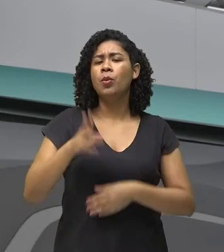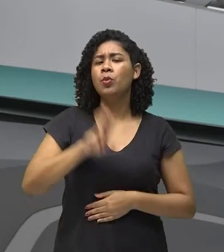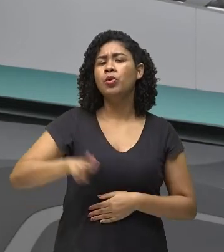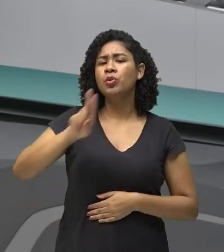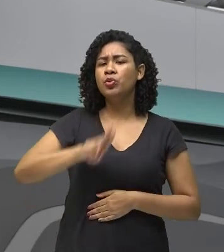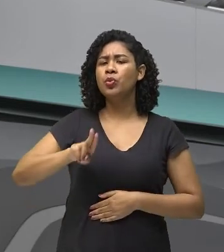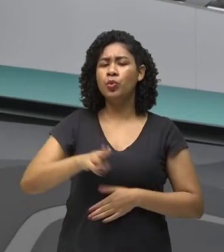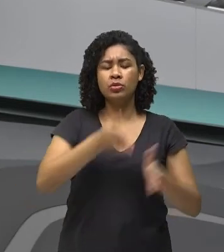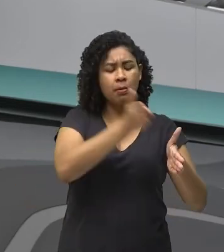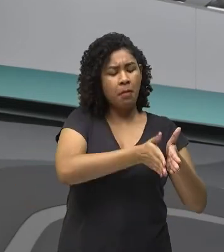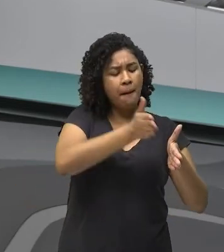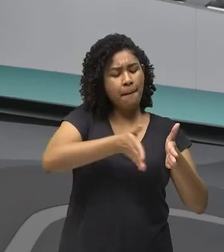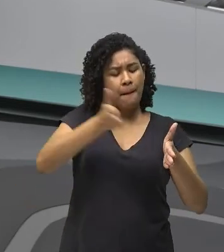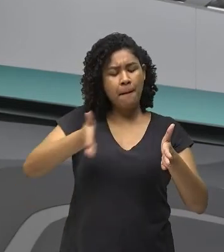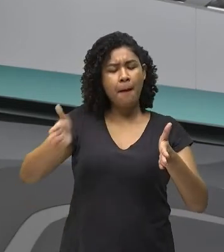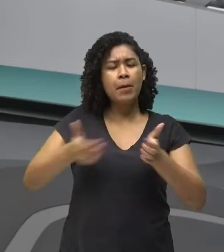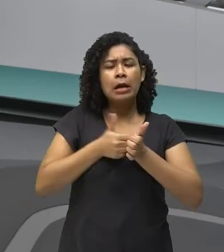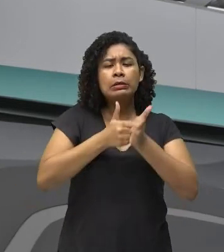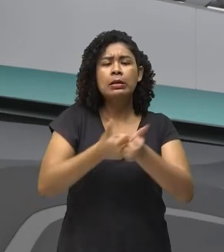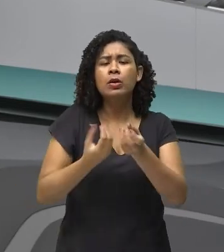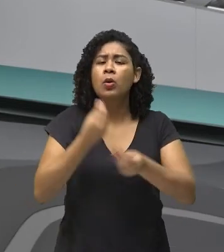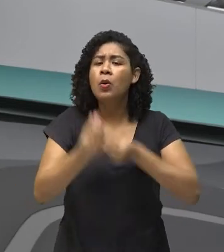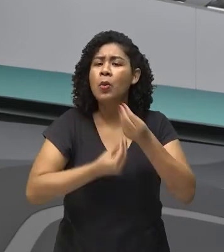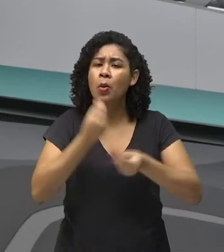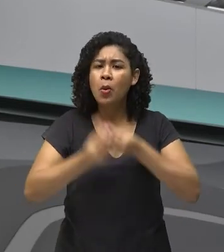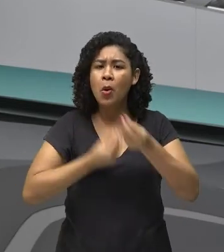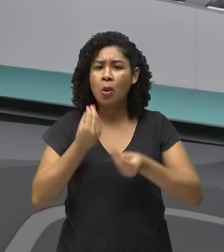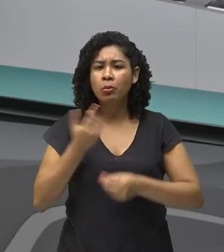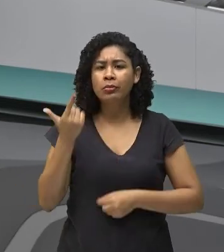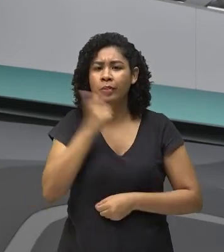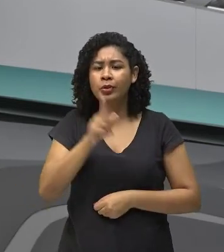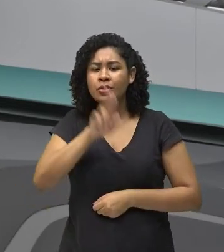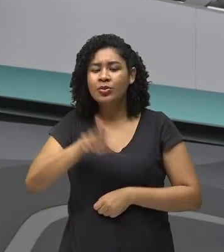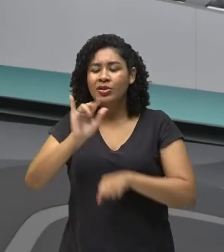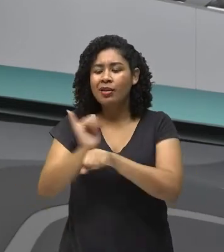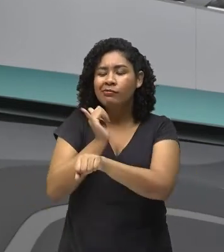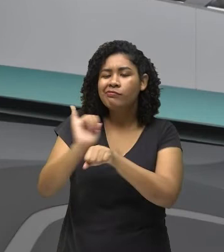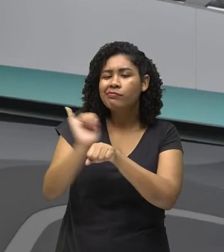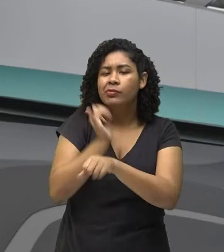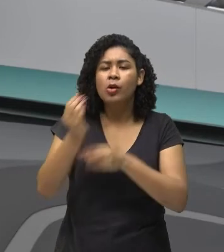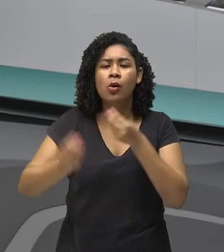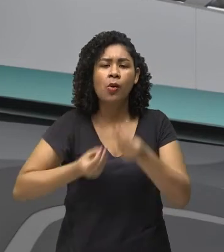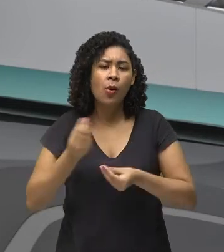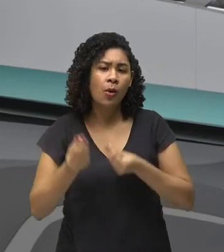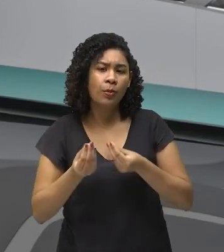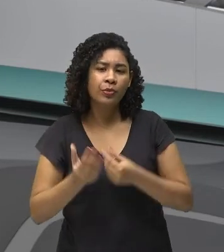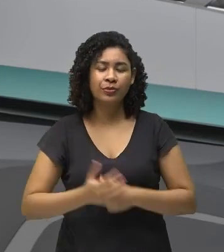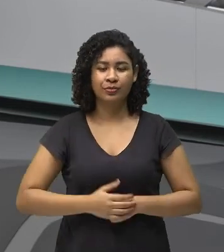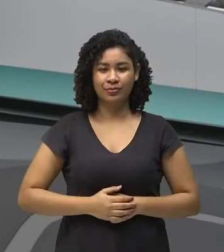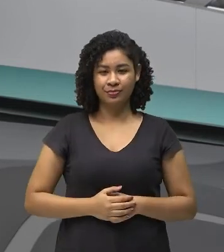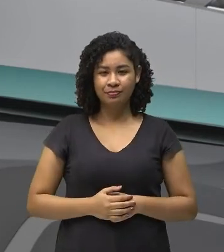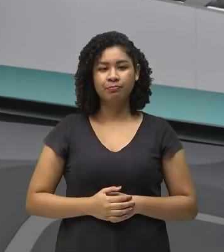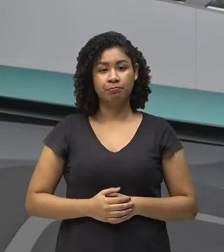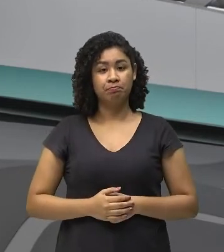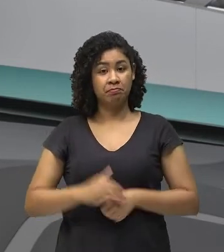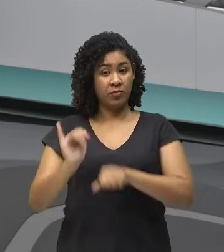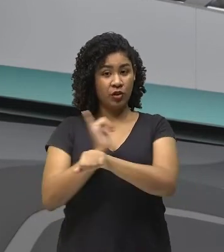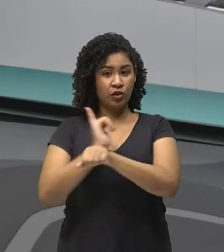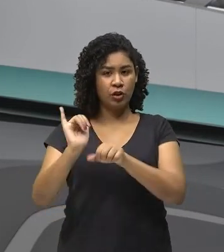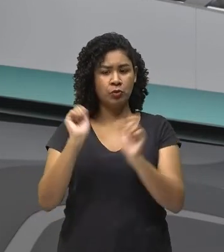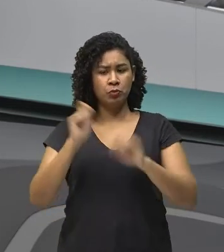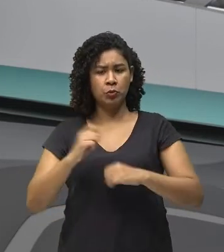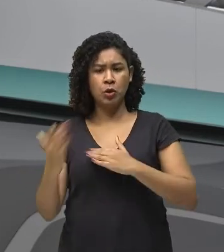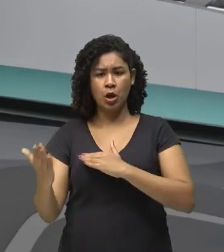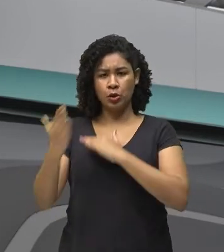skimming? Quais são os passos que eu tenho que seguir para poder utilizar esse tipo de estratégia de leitura? Que pode servir tanto para inglês como para